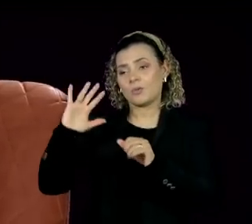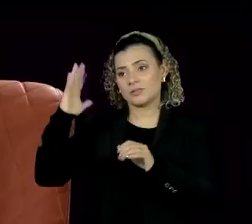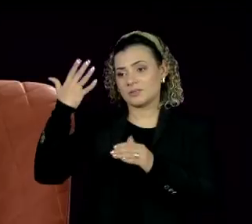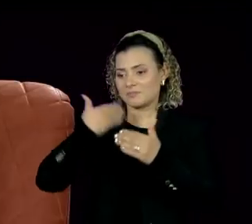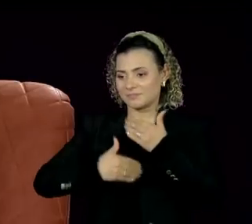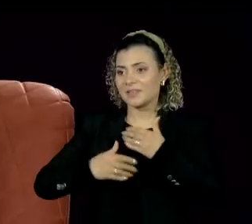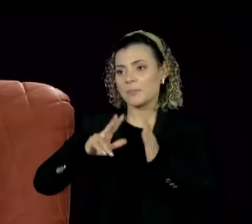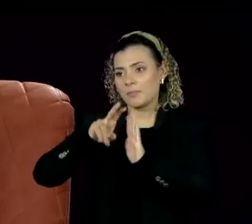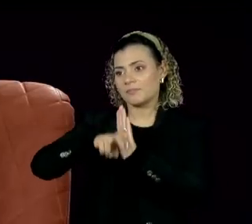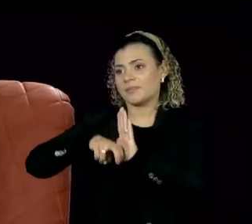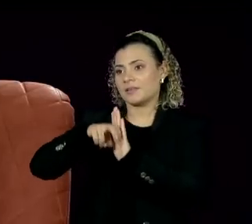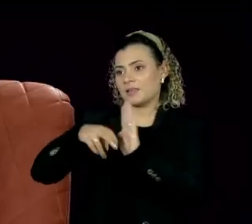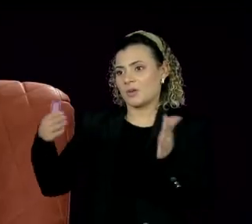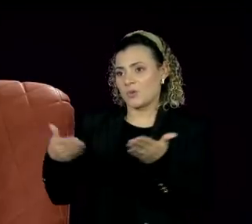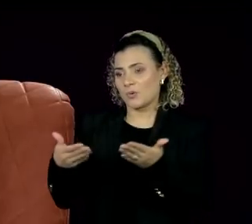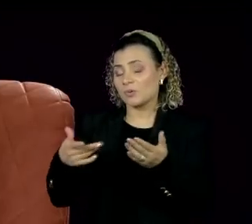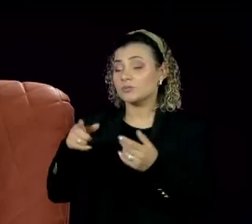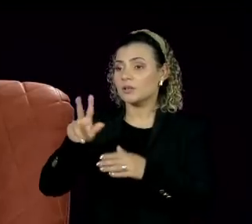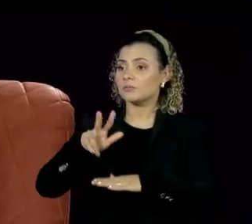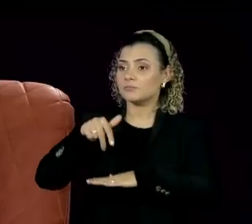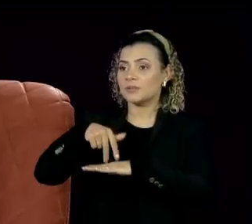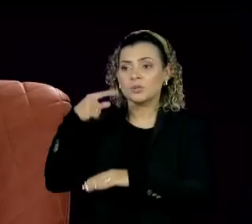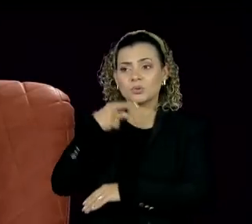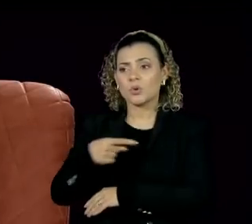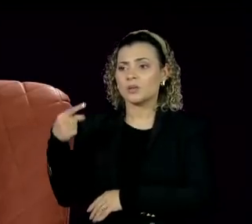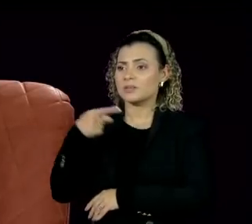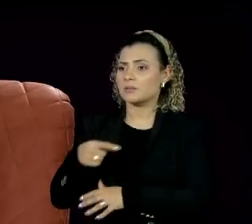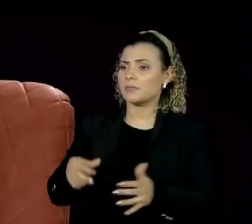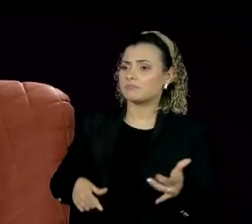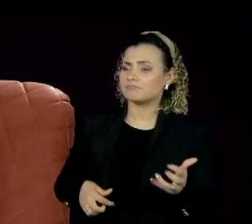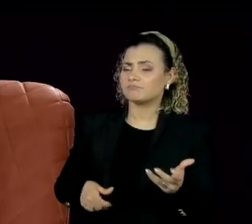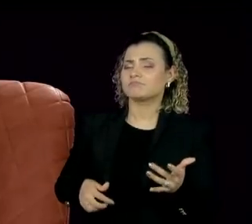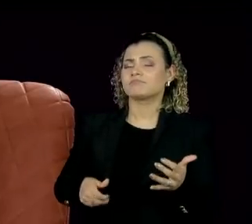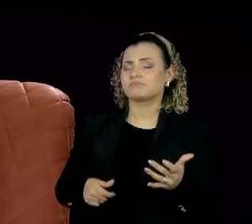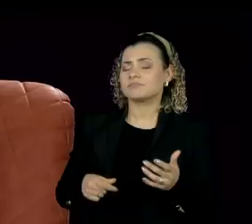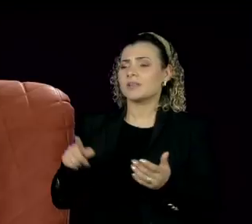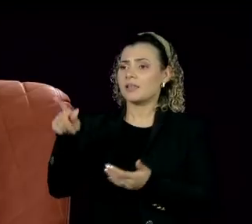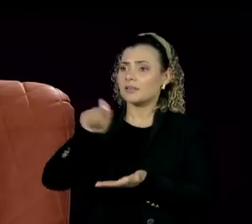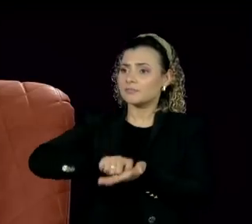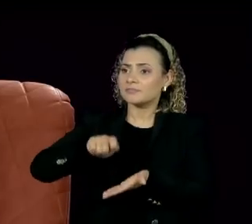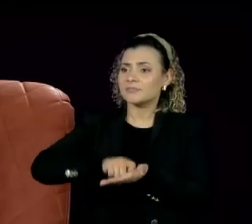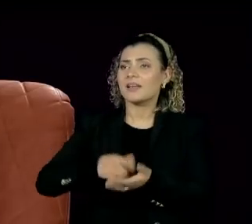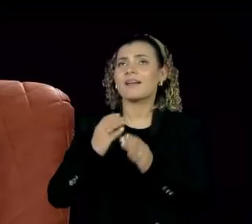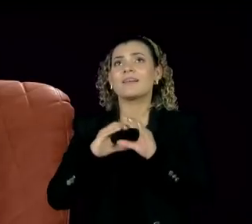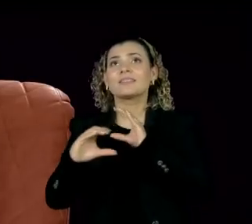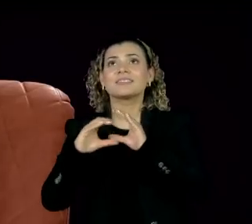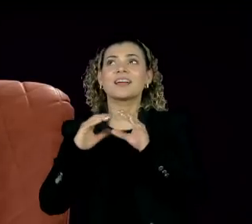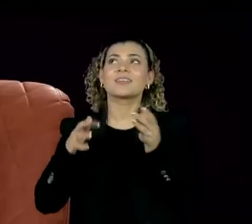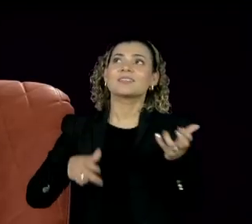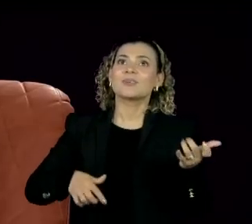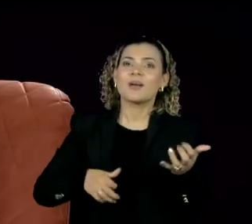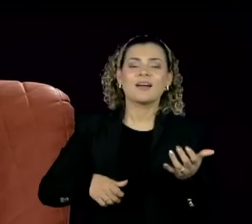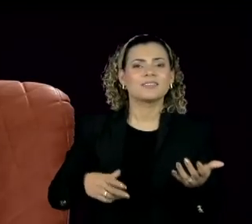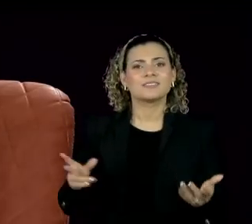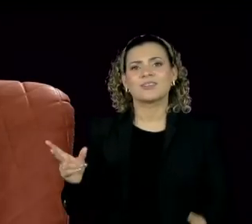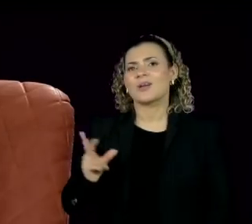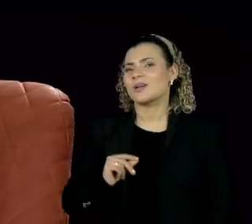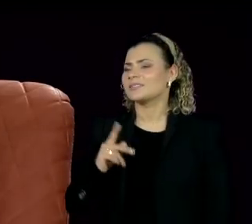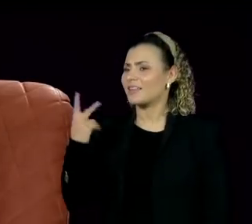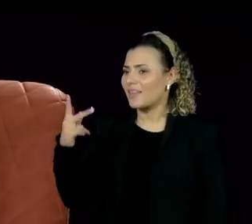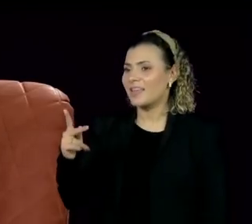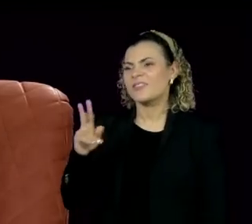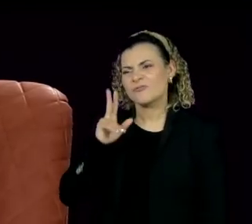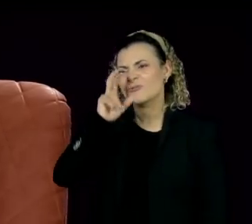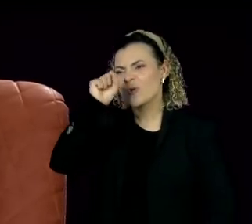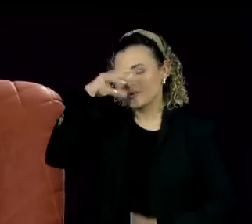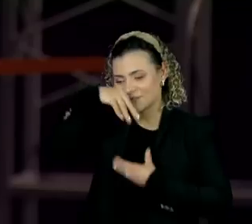está no palco como ele está, né? Semanalmente tocando e compondo, e cantando, e tocando. O Herbert é uma força